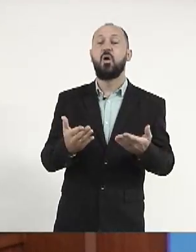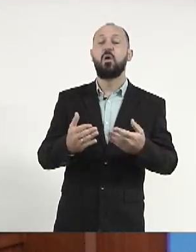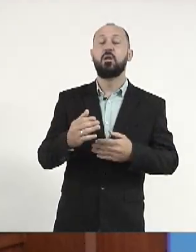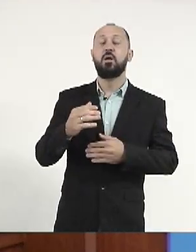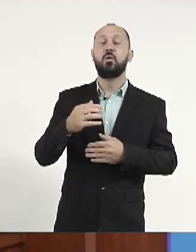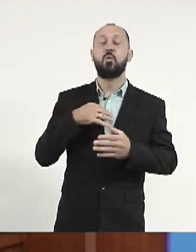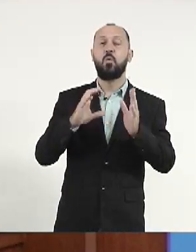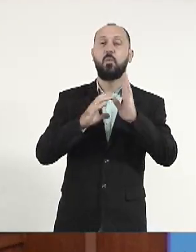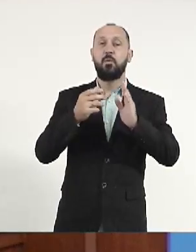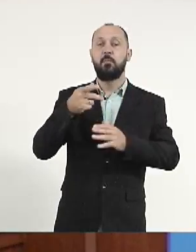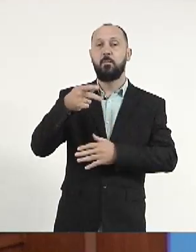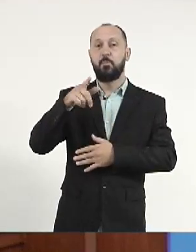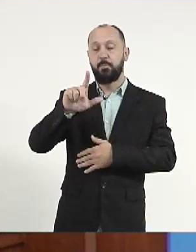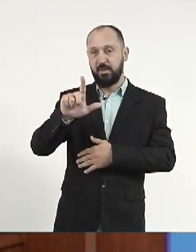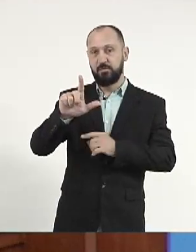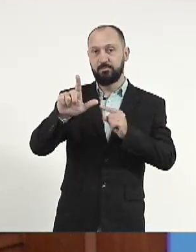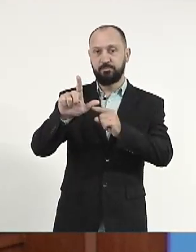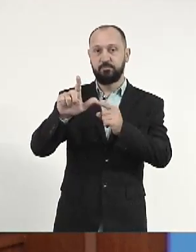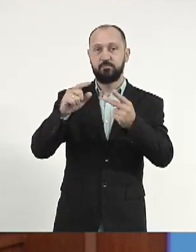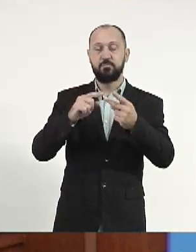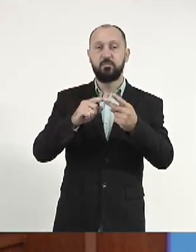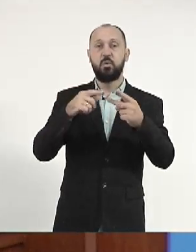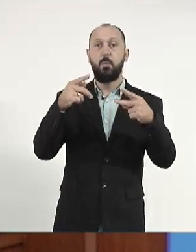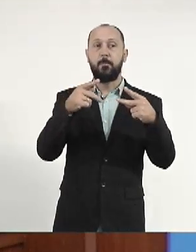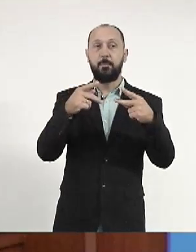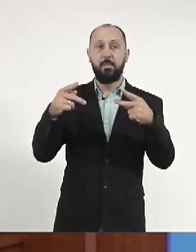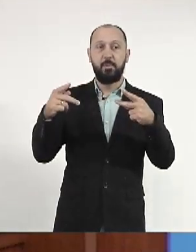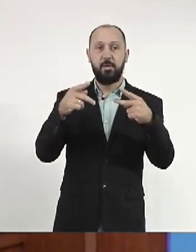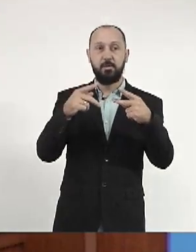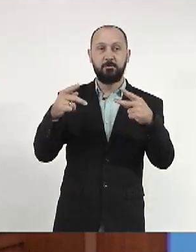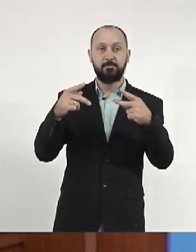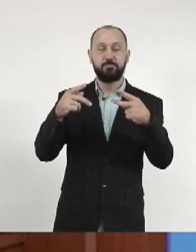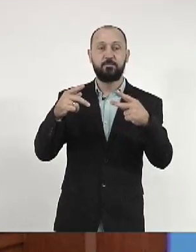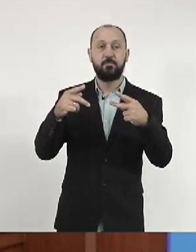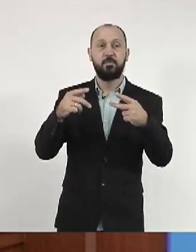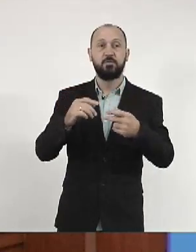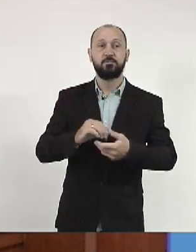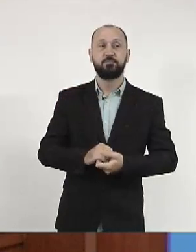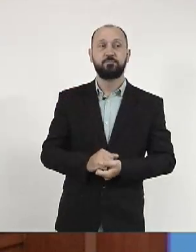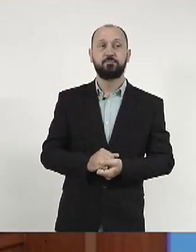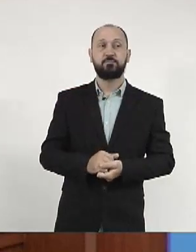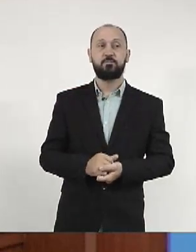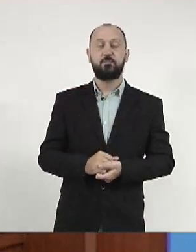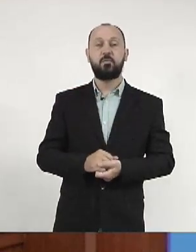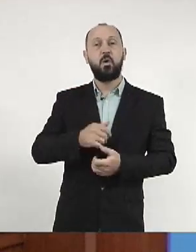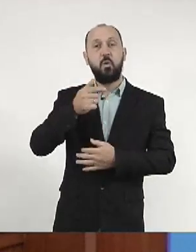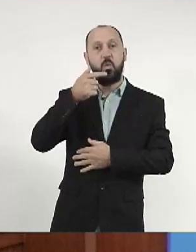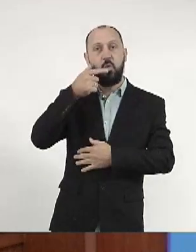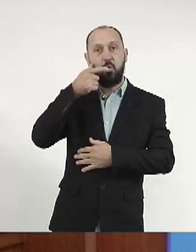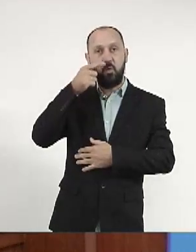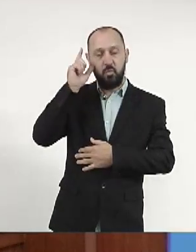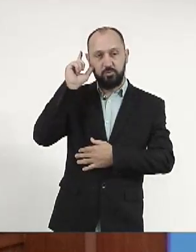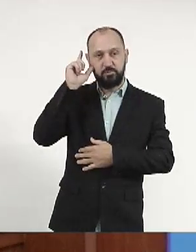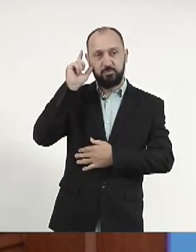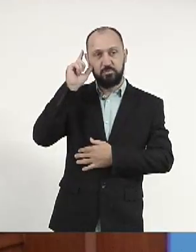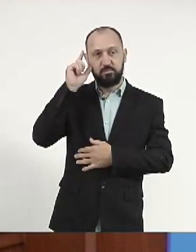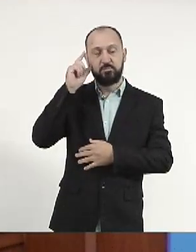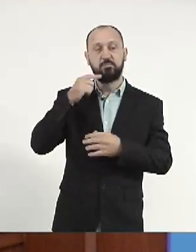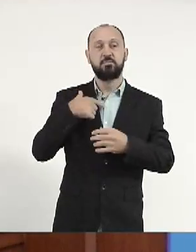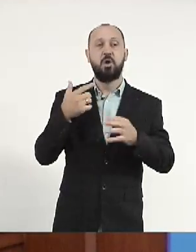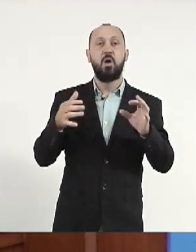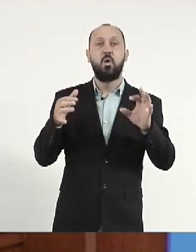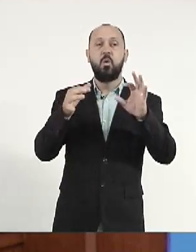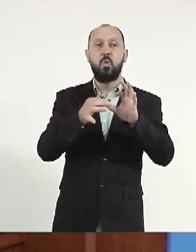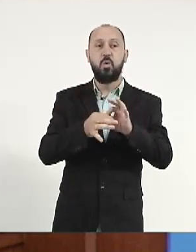PL e o PP, Partido Progressista, ontem estiveram